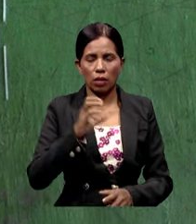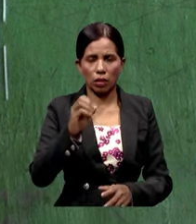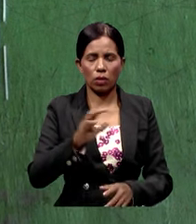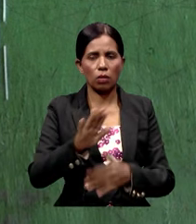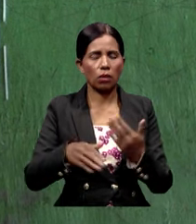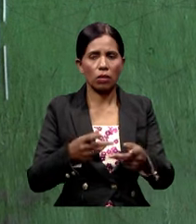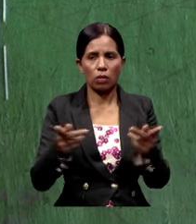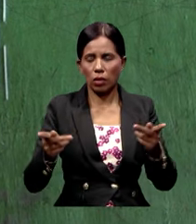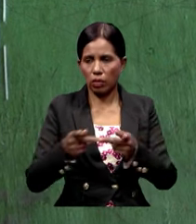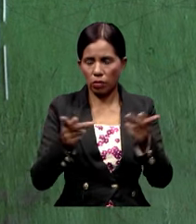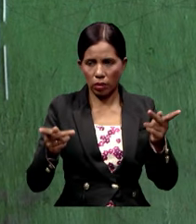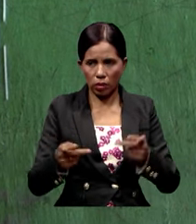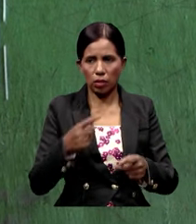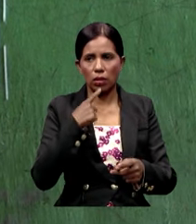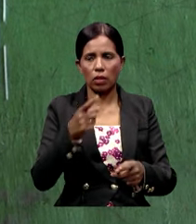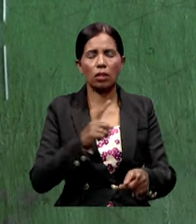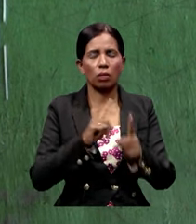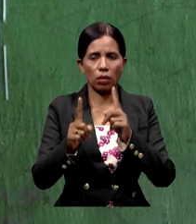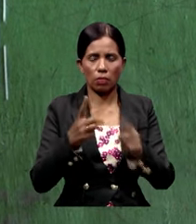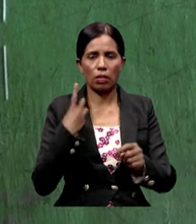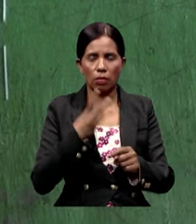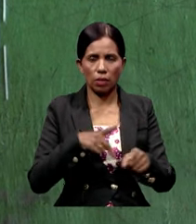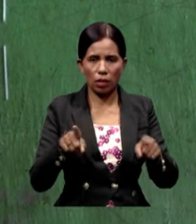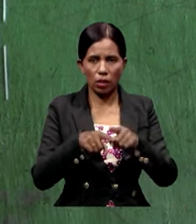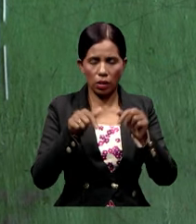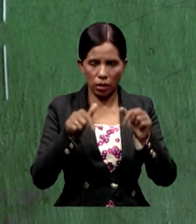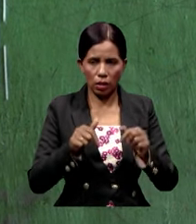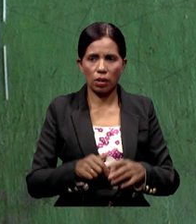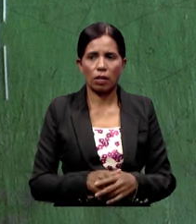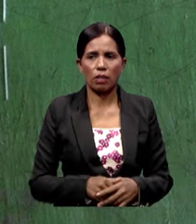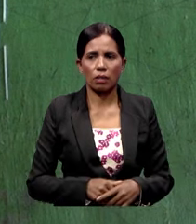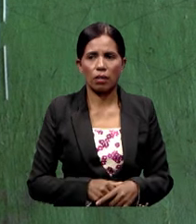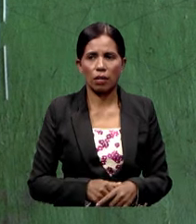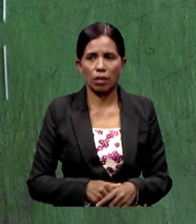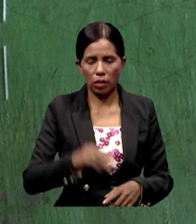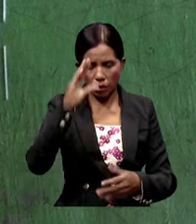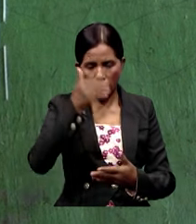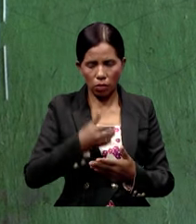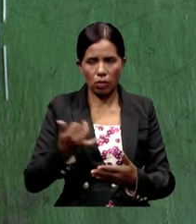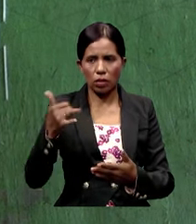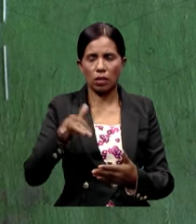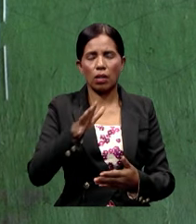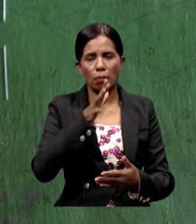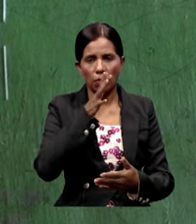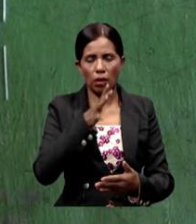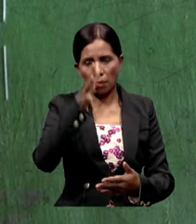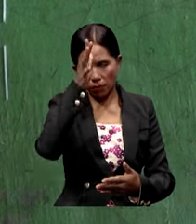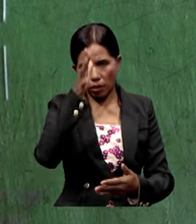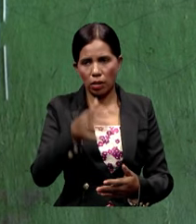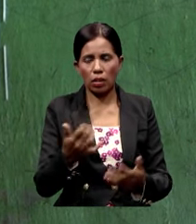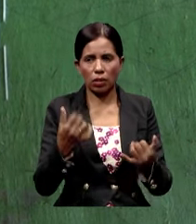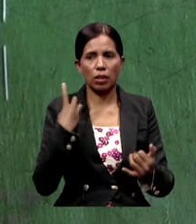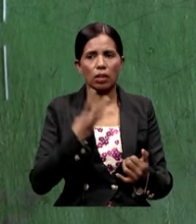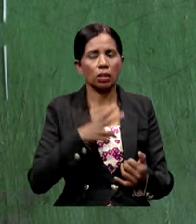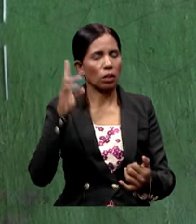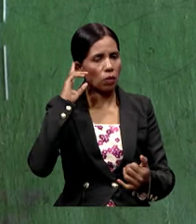ni tohutu ni konta ba ami hansane ni konta ba ami hansane be ni wan sere na tete sere apa agora itarone e